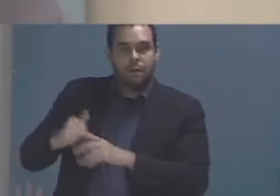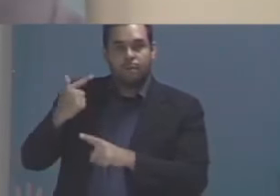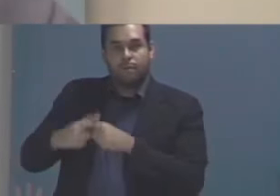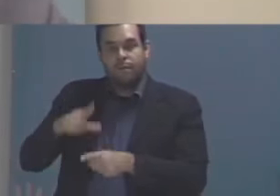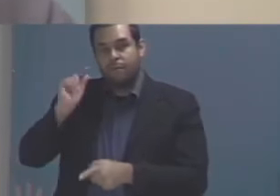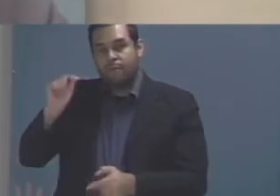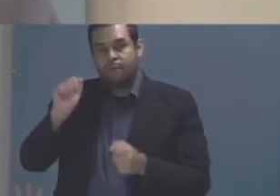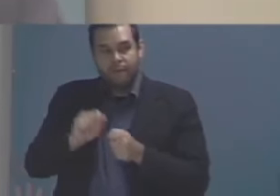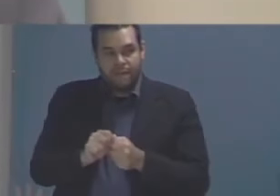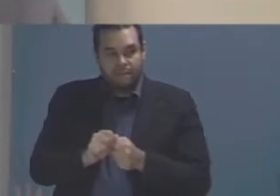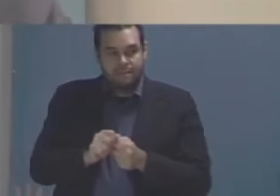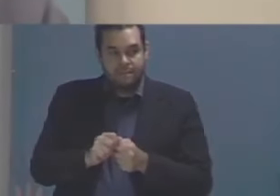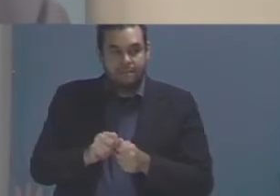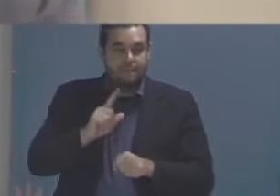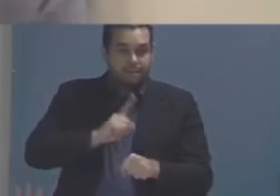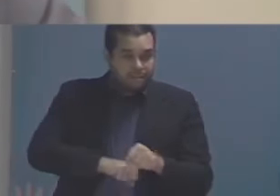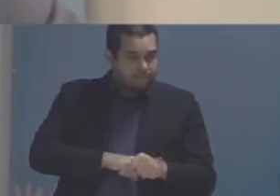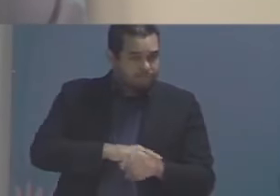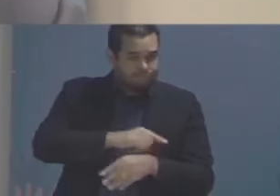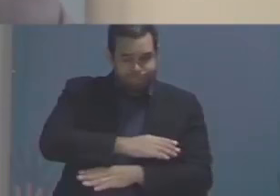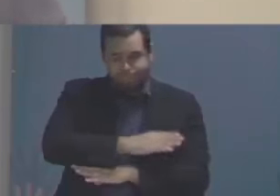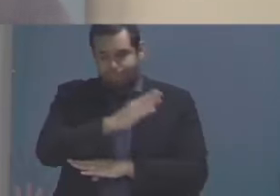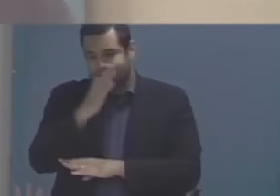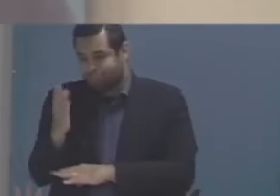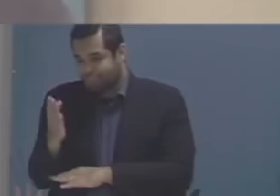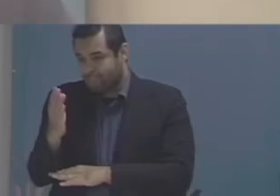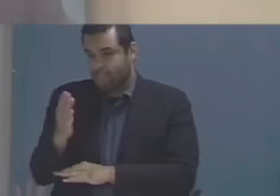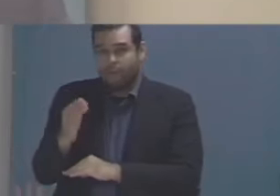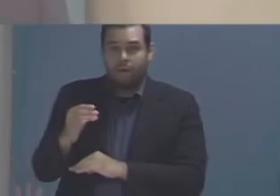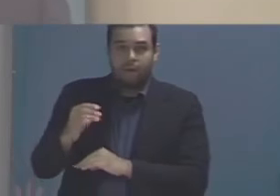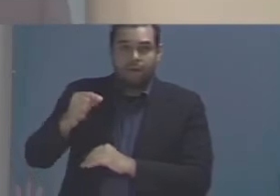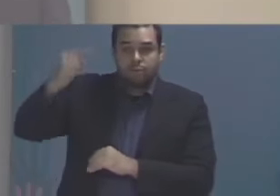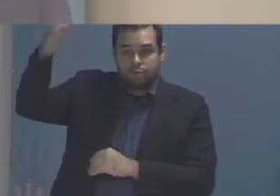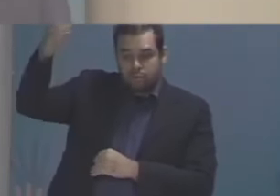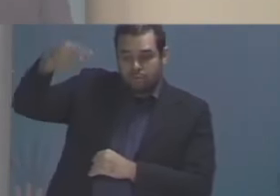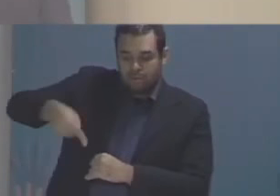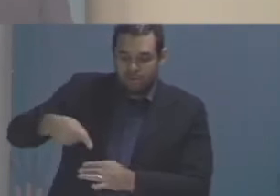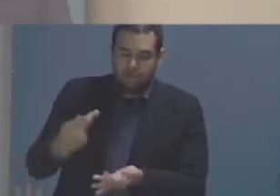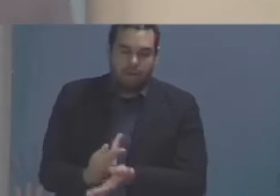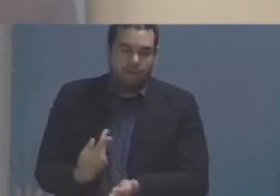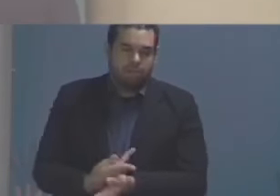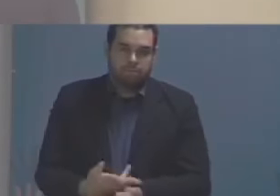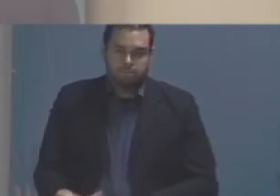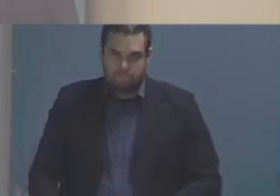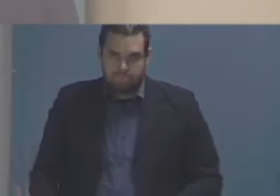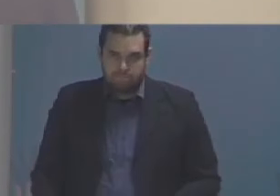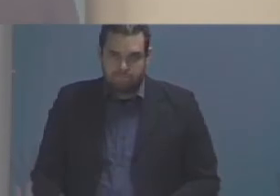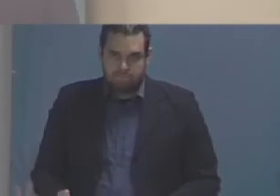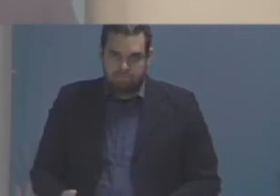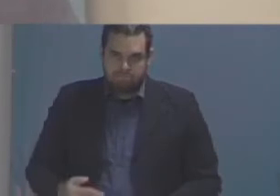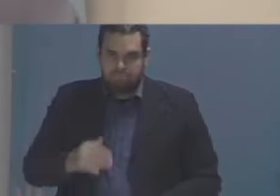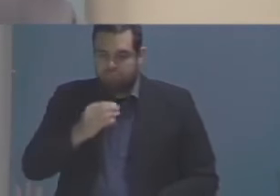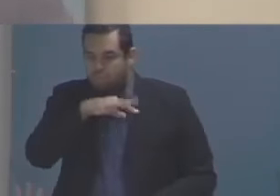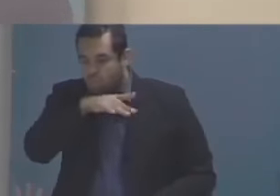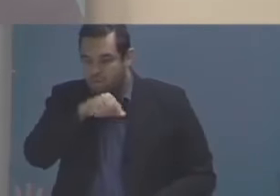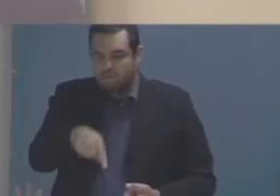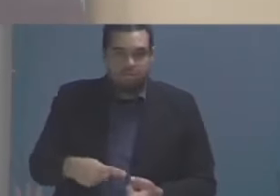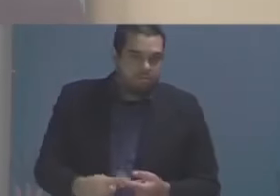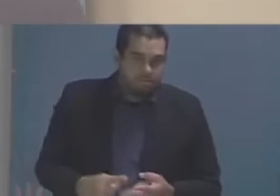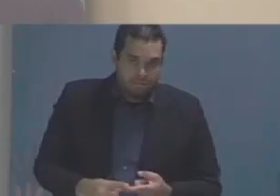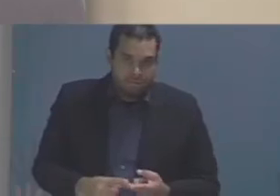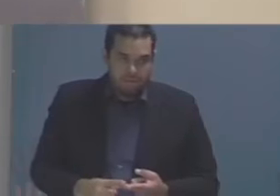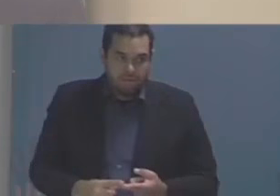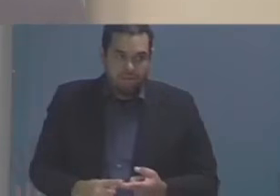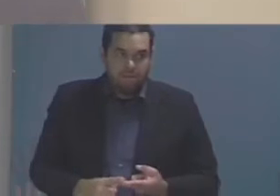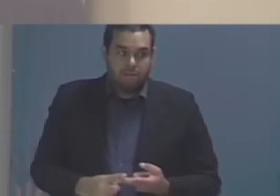vocês fazem o tempo inteiro é, do topo da psicologia, falar que não funciona. Uma célebre frase de Carl Sagan, e muito